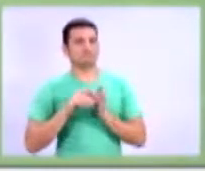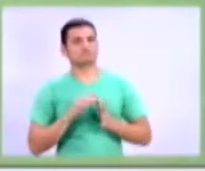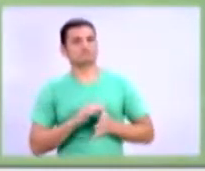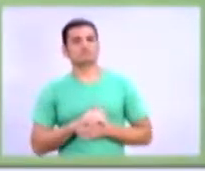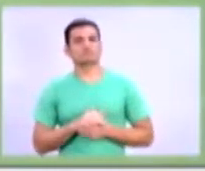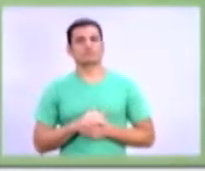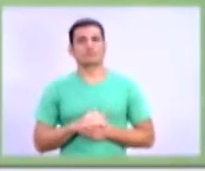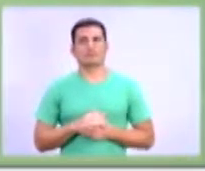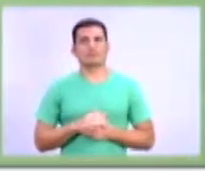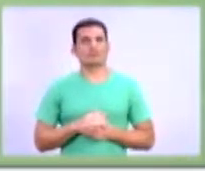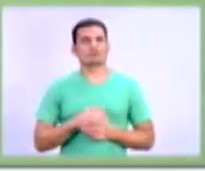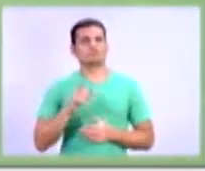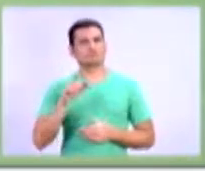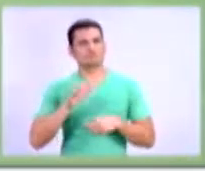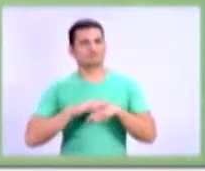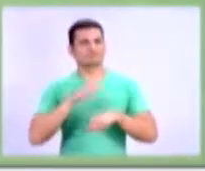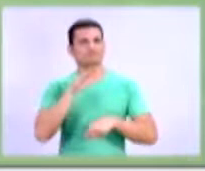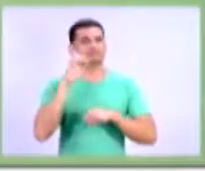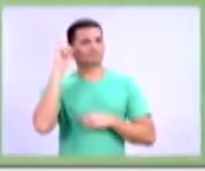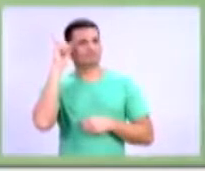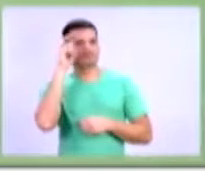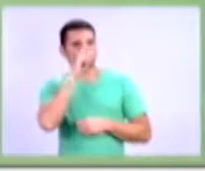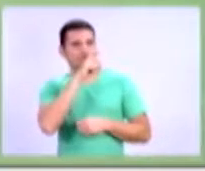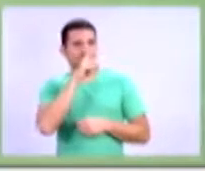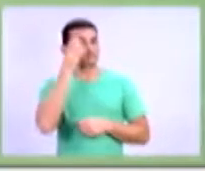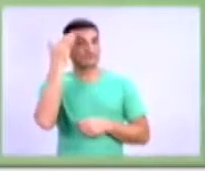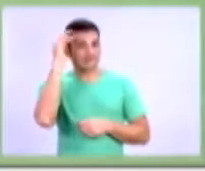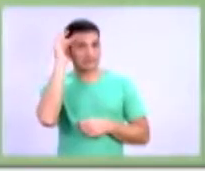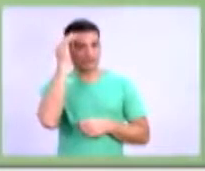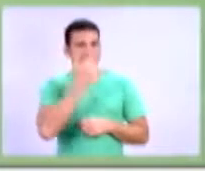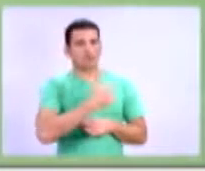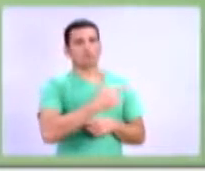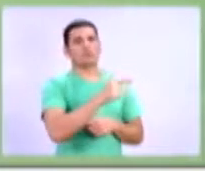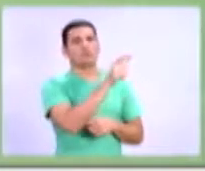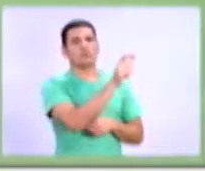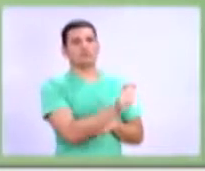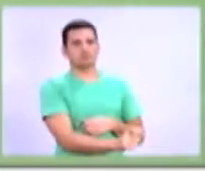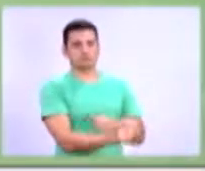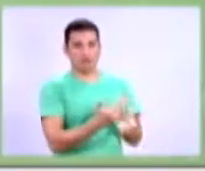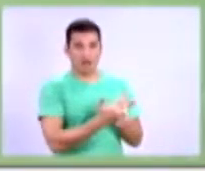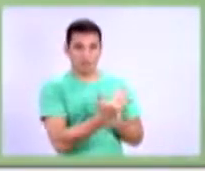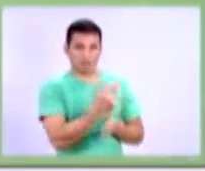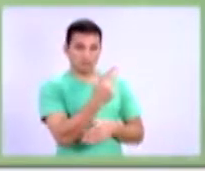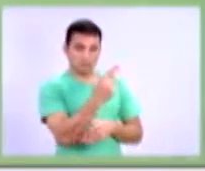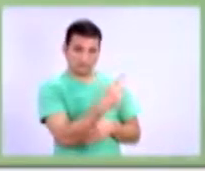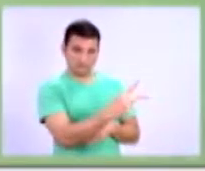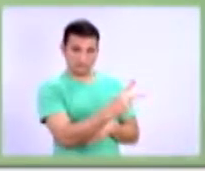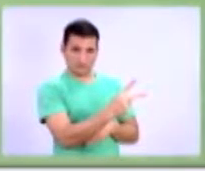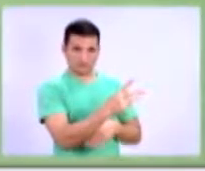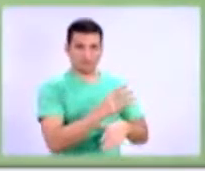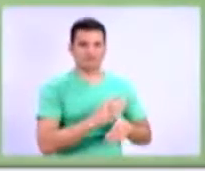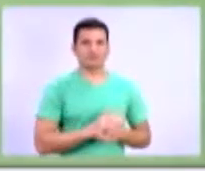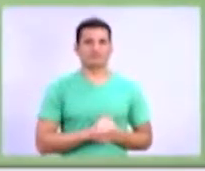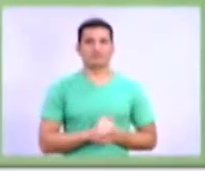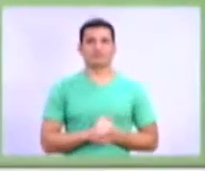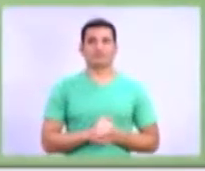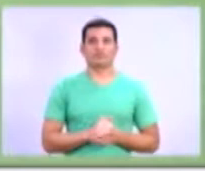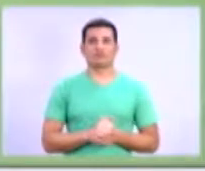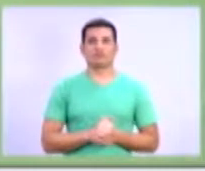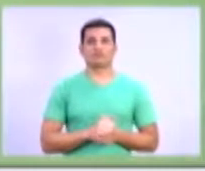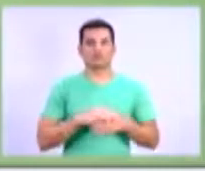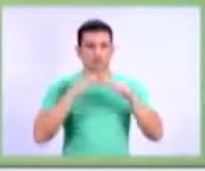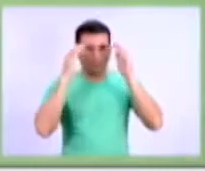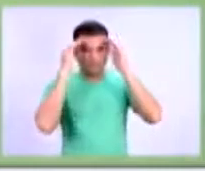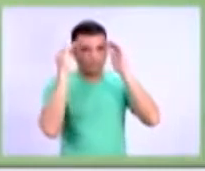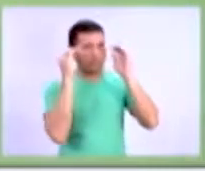torna mais difícil compreender o outro a partir do outro mesmo. O não respeito